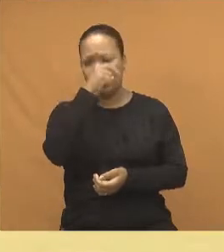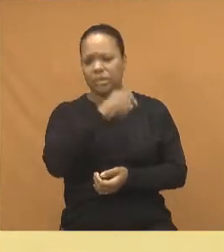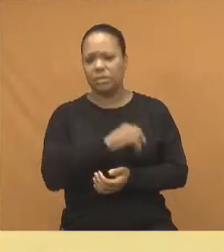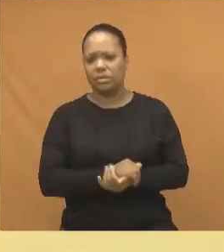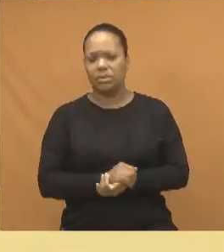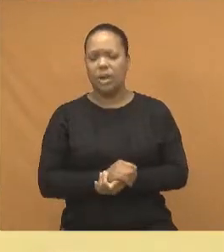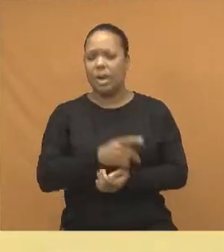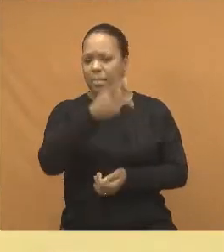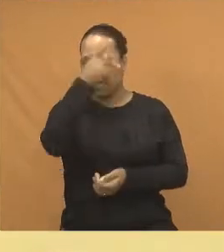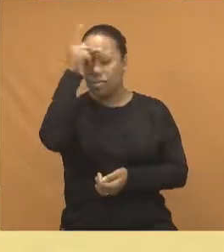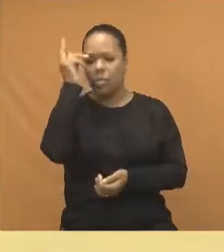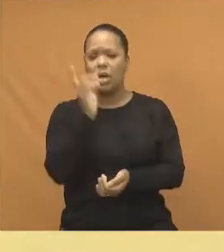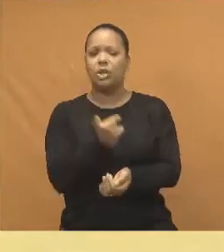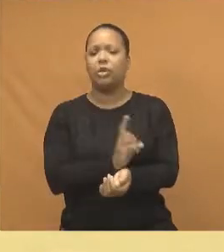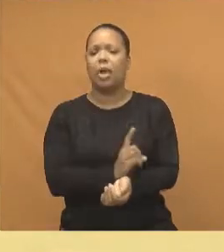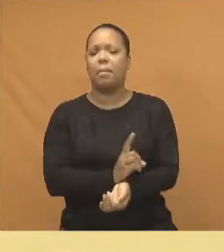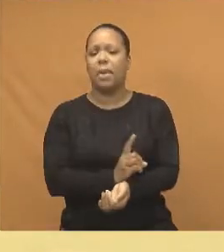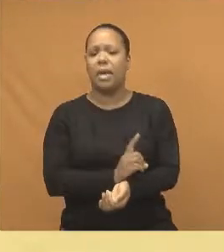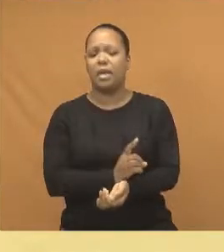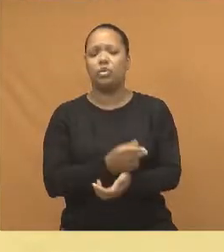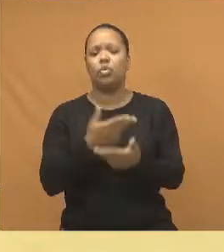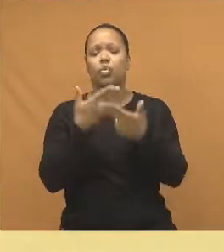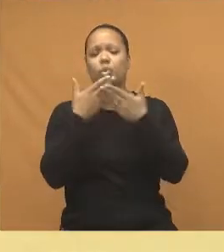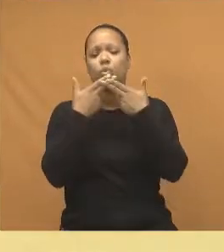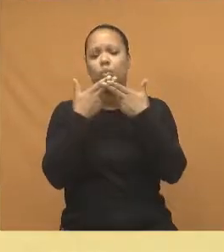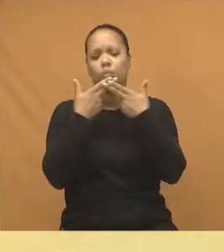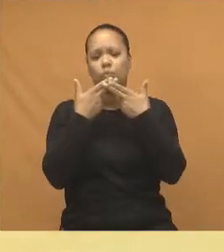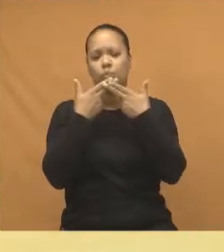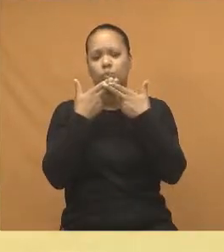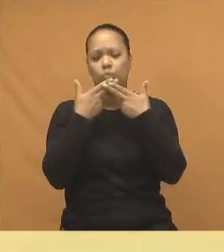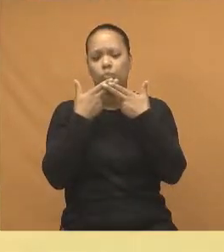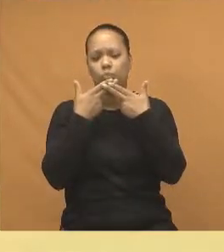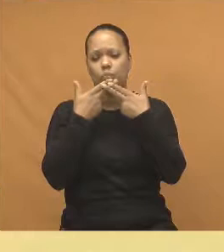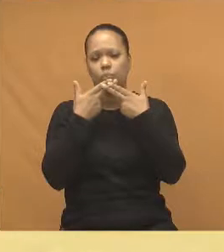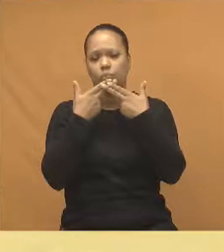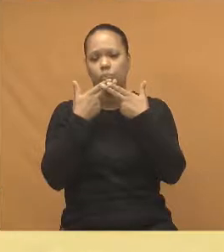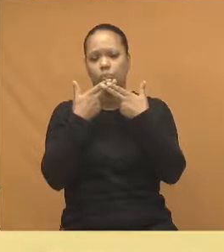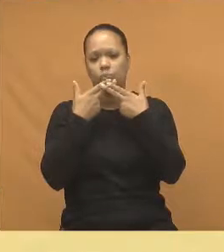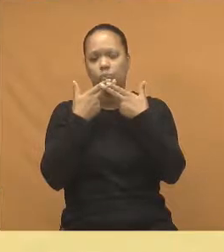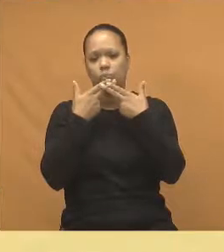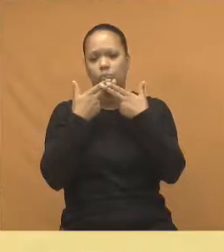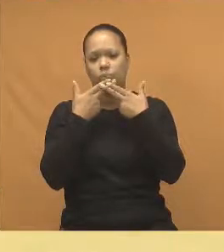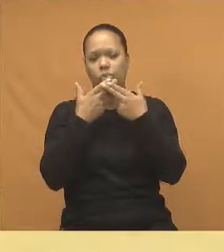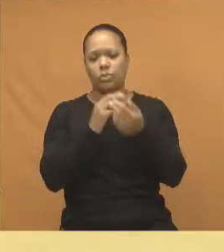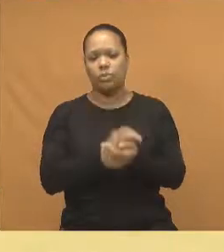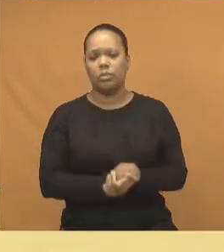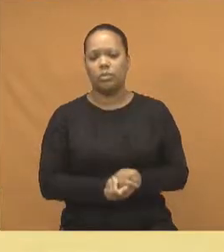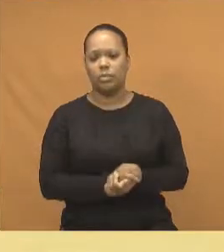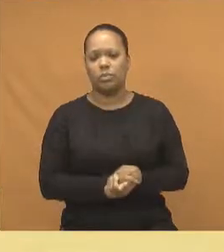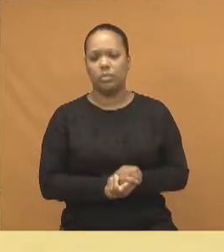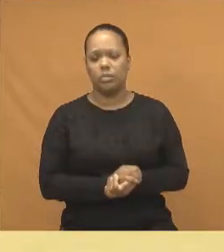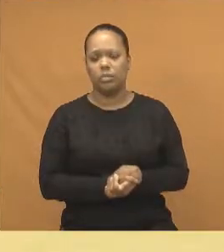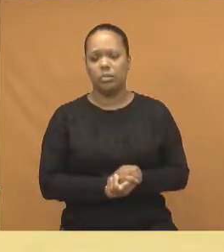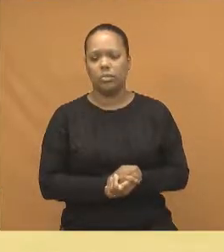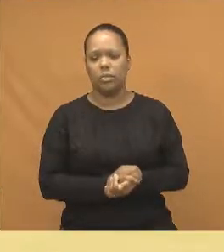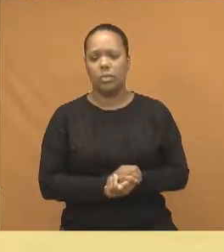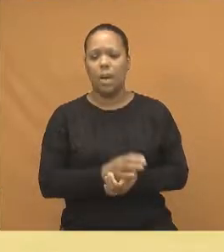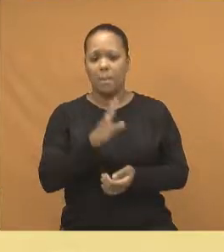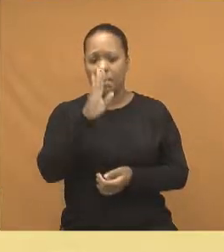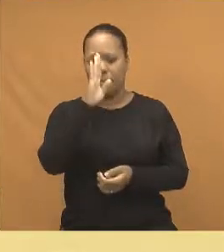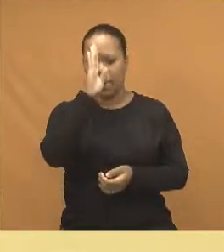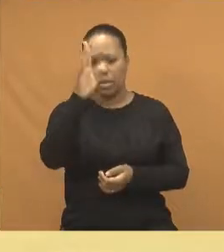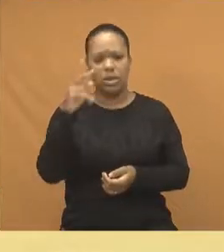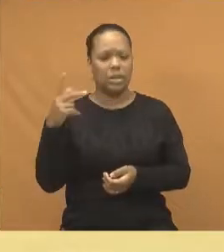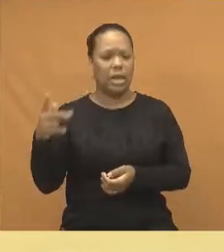do diabético, como eu falei, em jejum. E ele, da prioridade dele. E